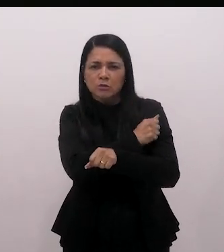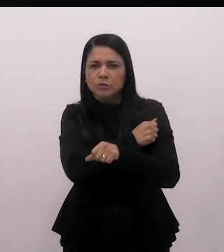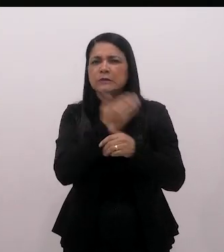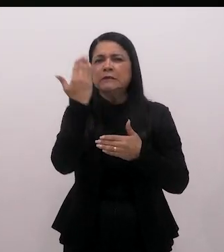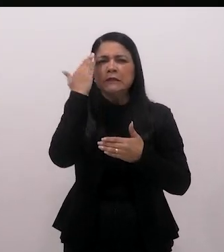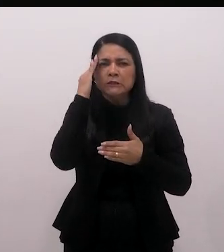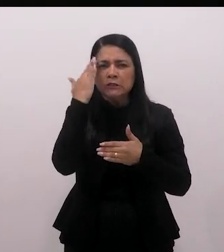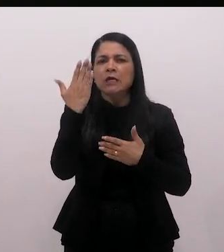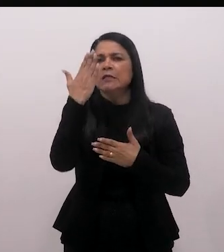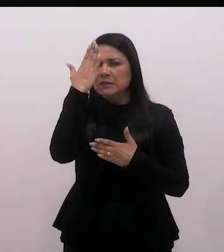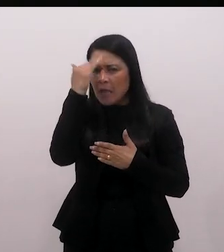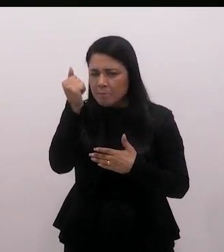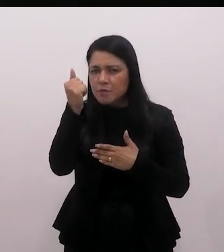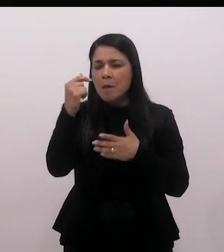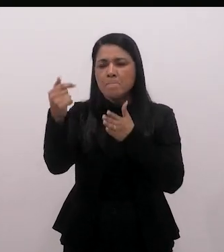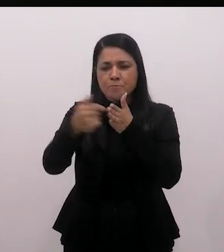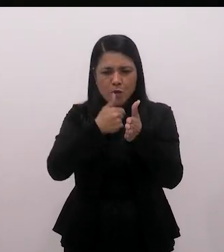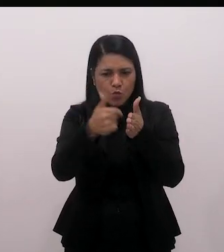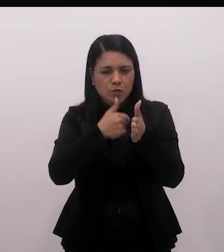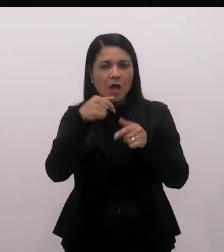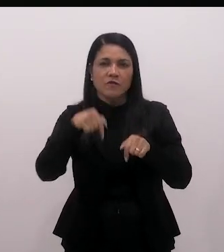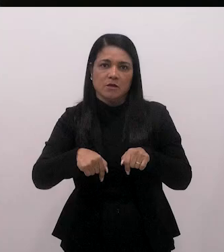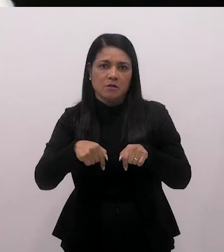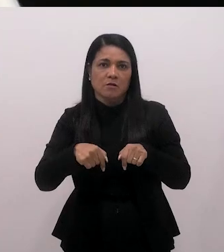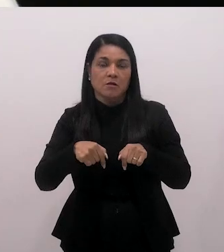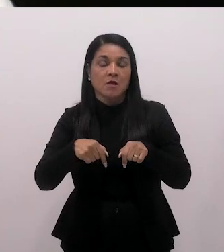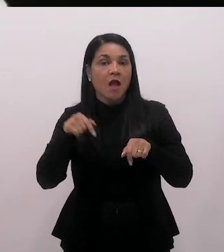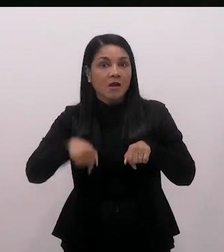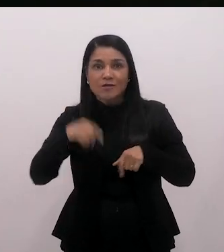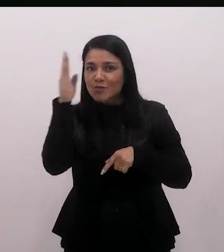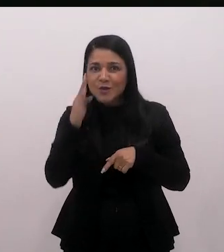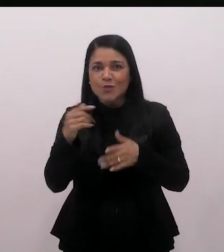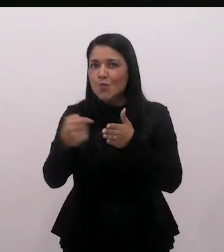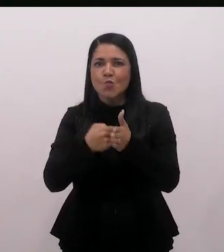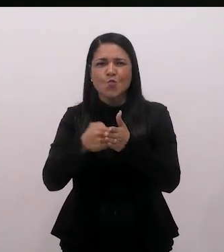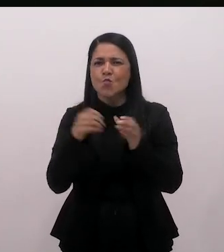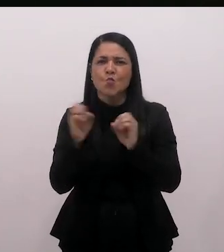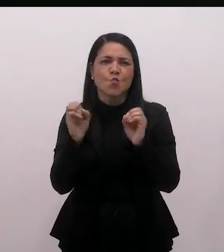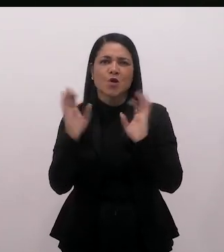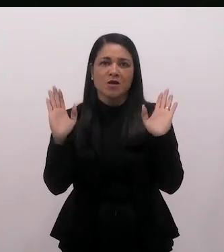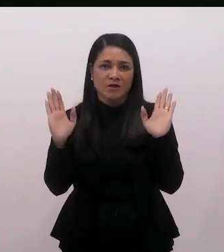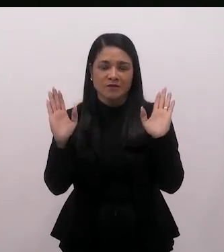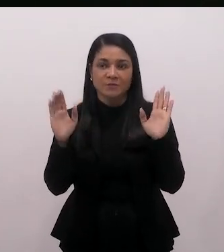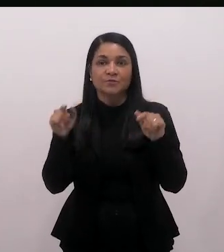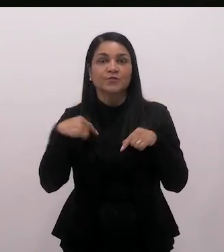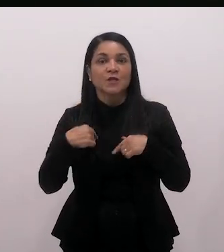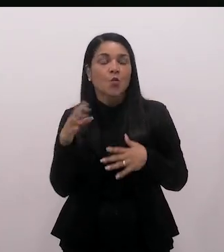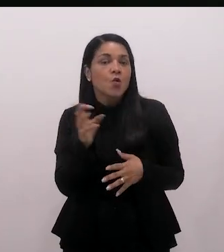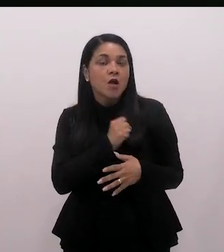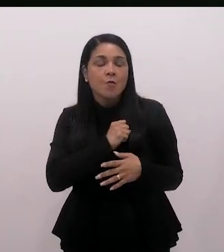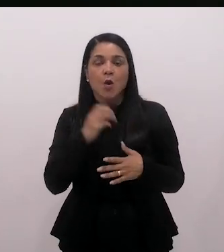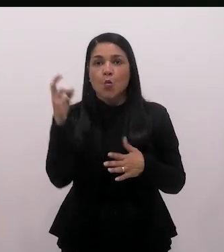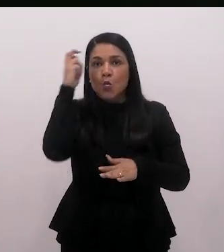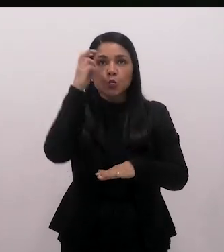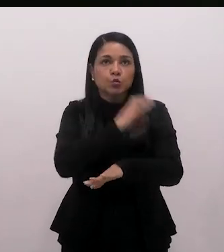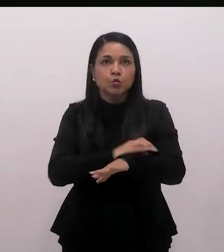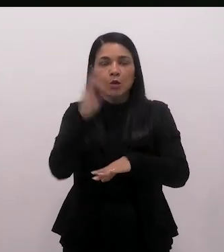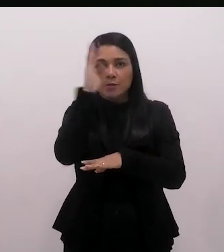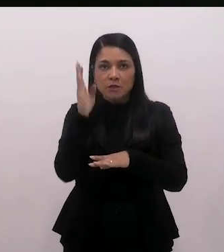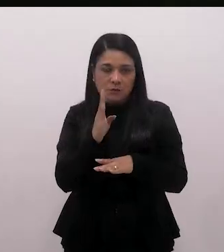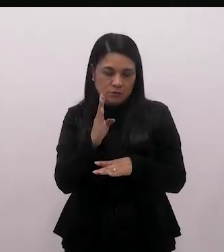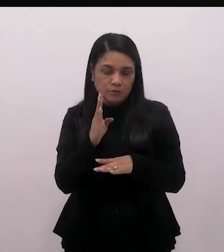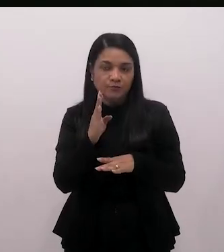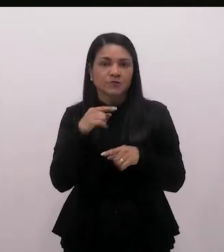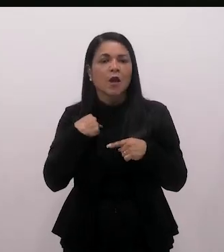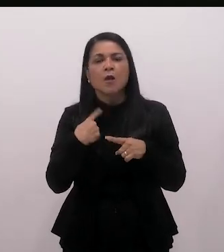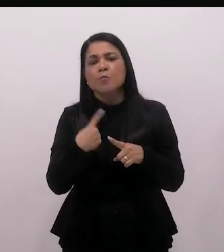tudo, sabia tudo e me perguntou coisas que aqui no Brasil nem me perguntaram. Nós amamos a cultura brasileira e às vezes as pessoas dizem, mas porquê que